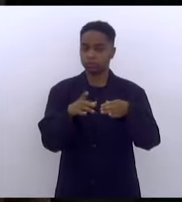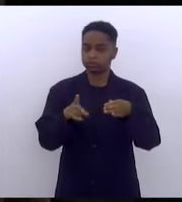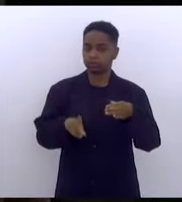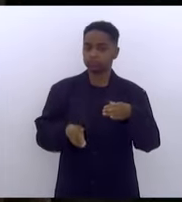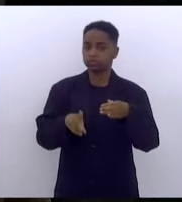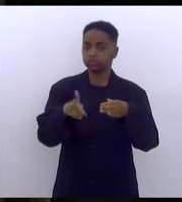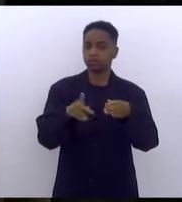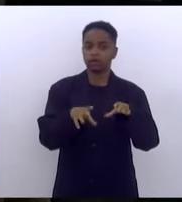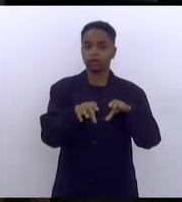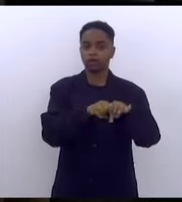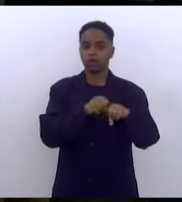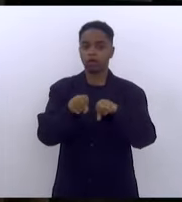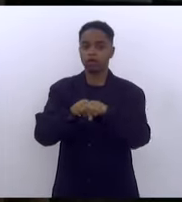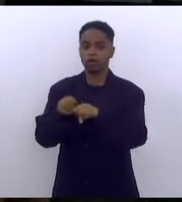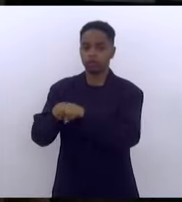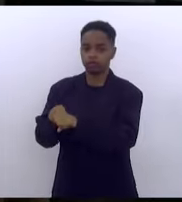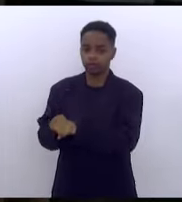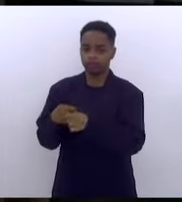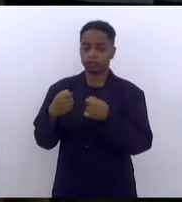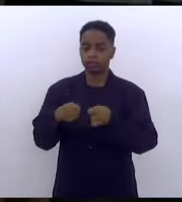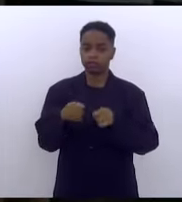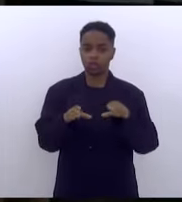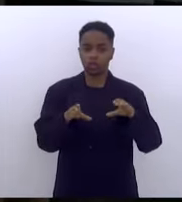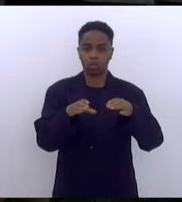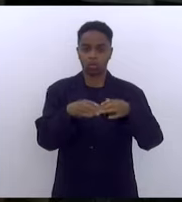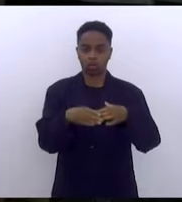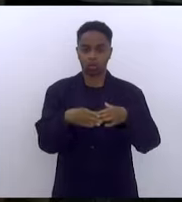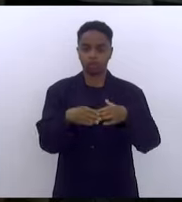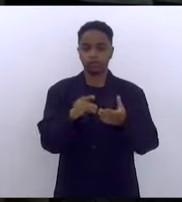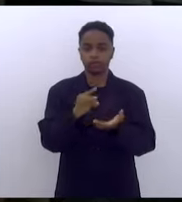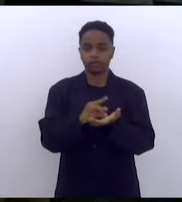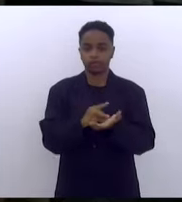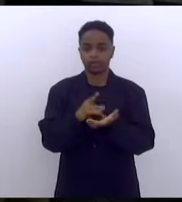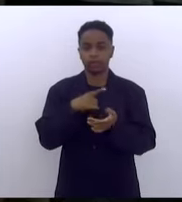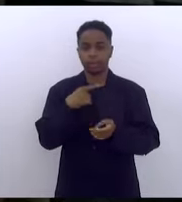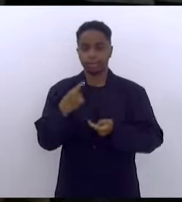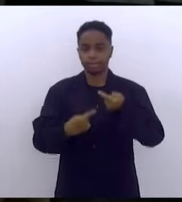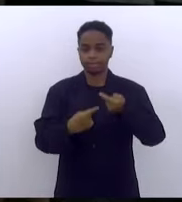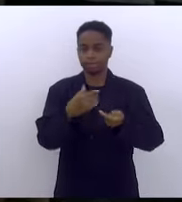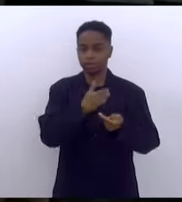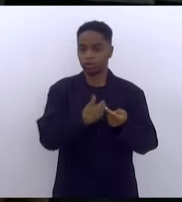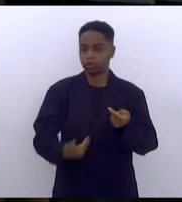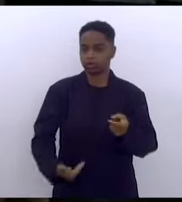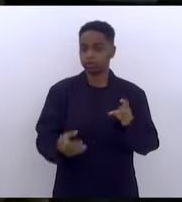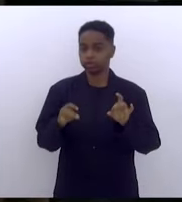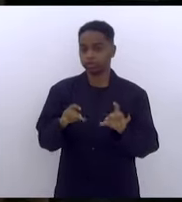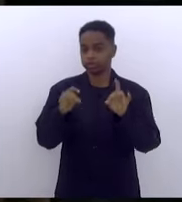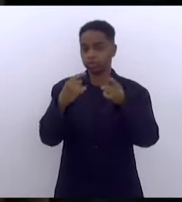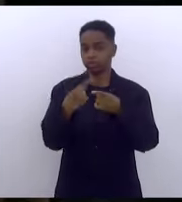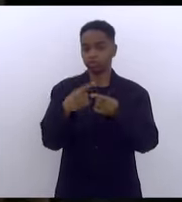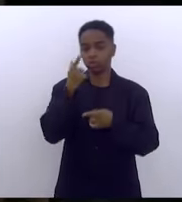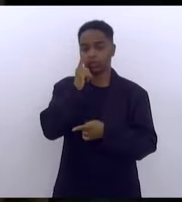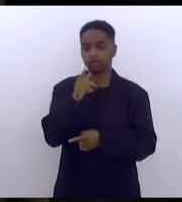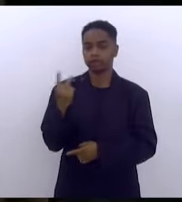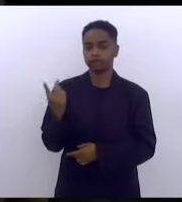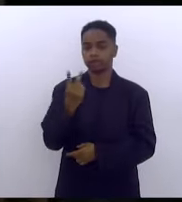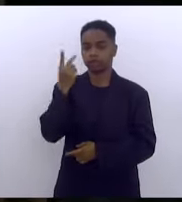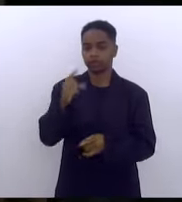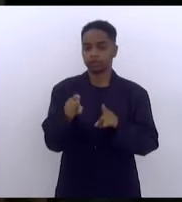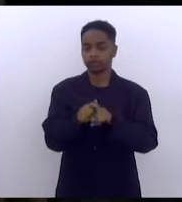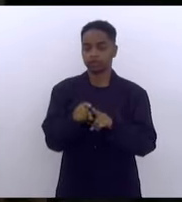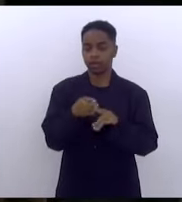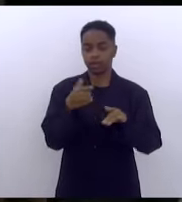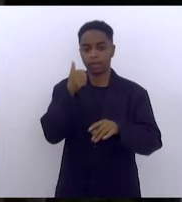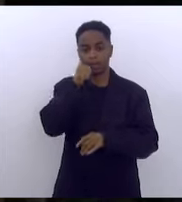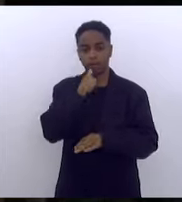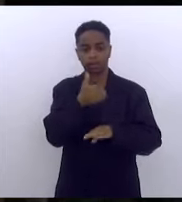se formando, seja um grupo atendido por uma política pública especial que valorize, inclusive, a participação